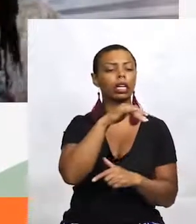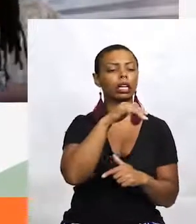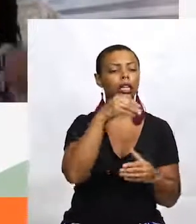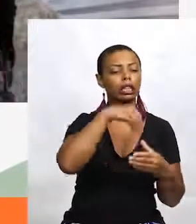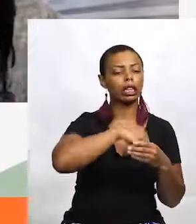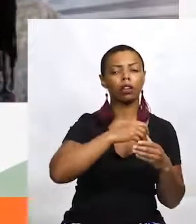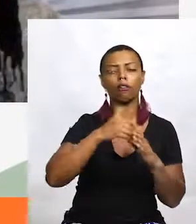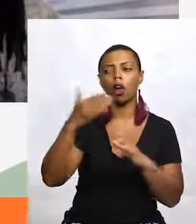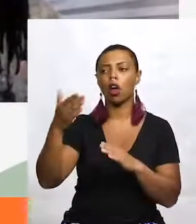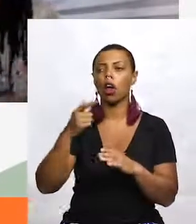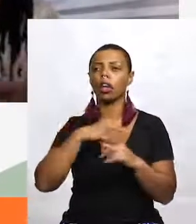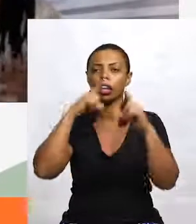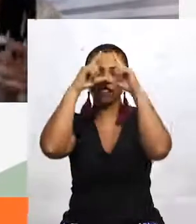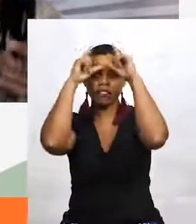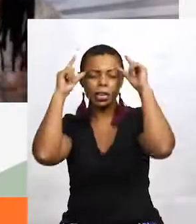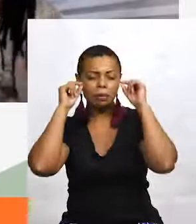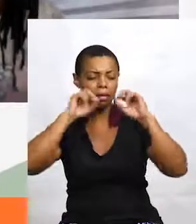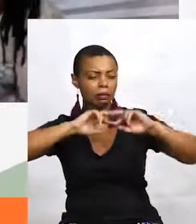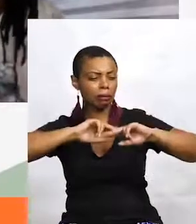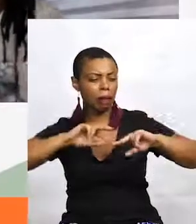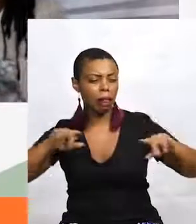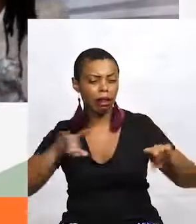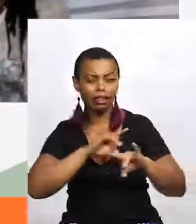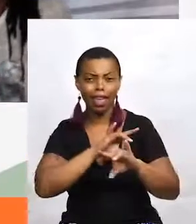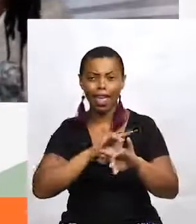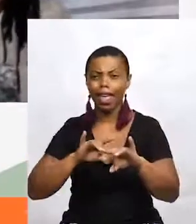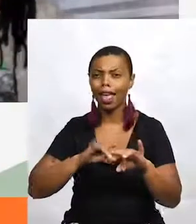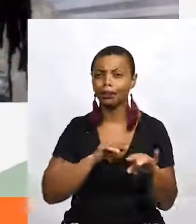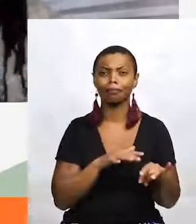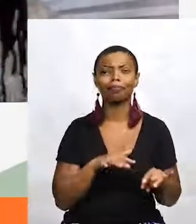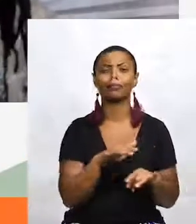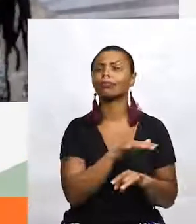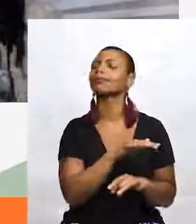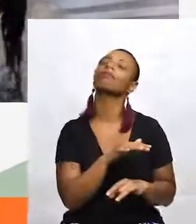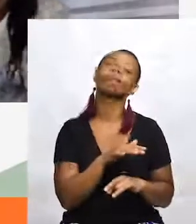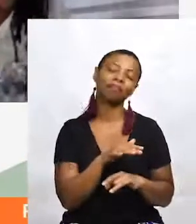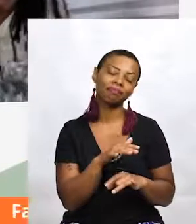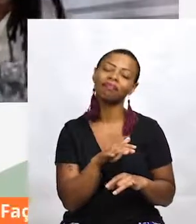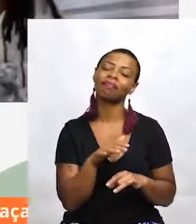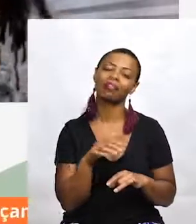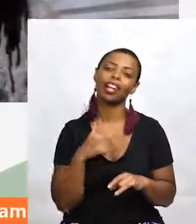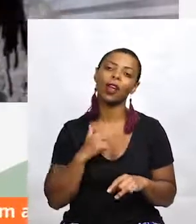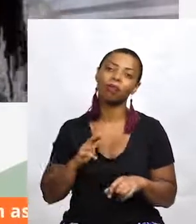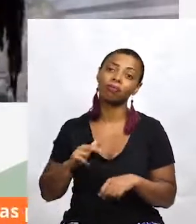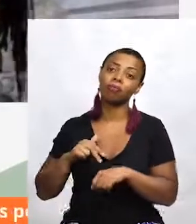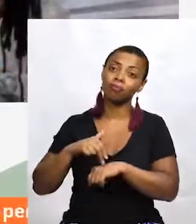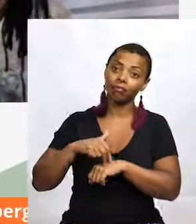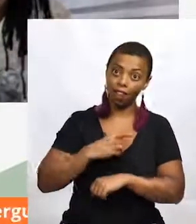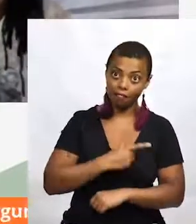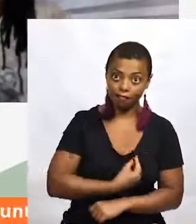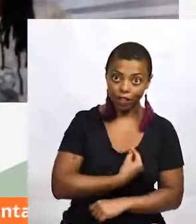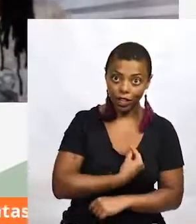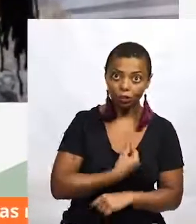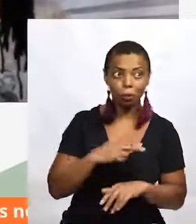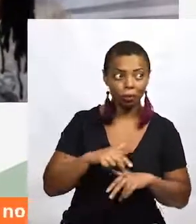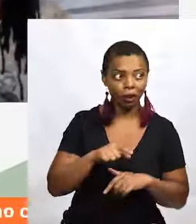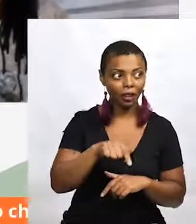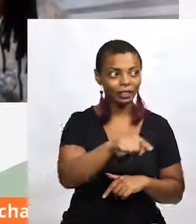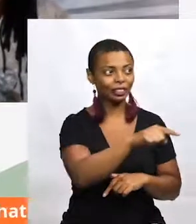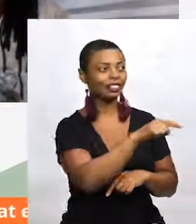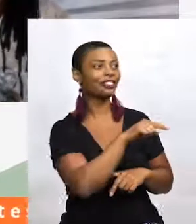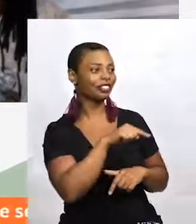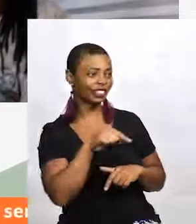enfermeiros, técnicos, técnicas, enfim. Eu estou aqui e vocês têm uma participação importante nesse